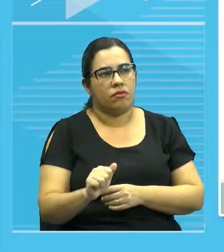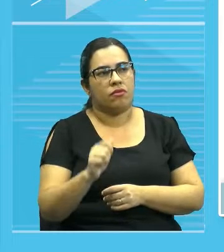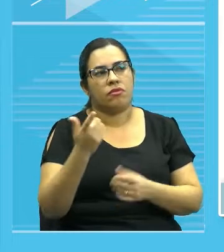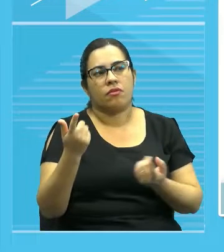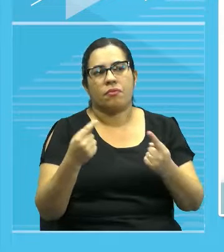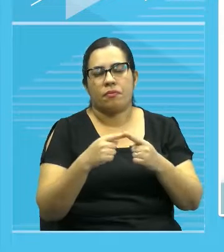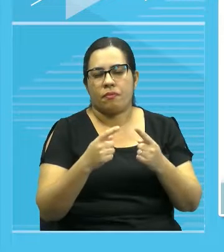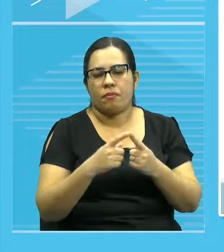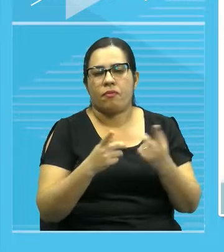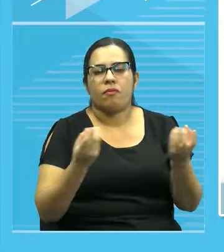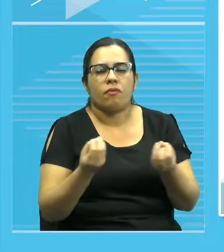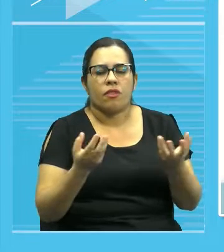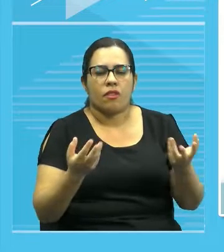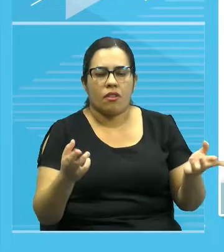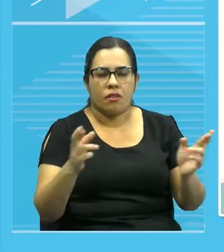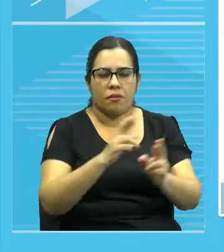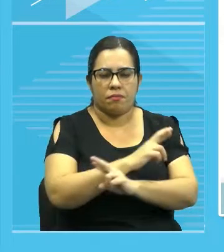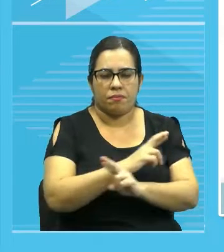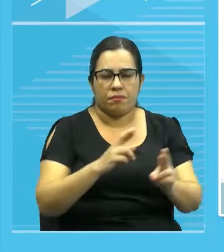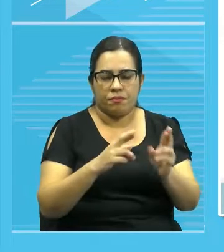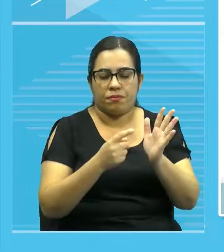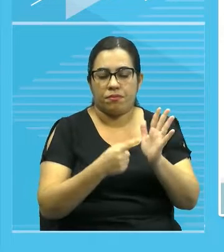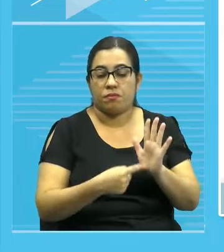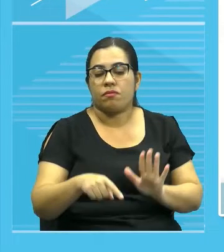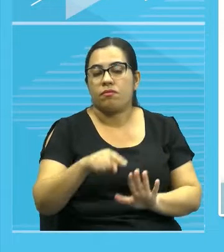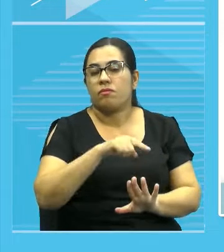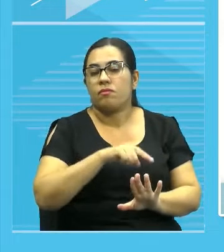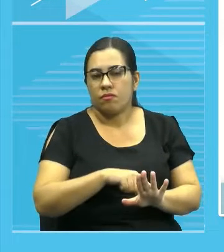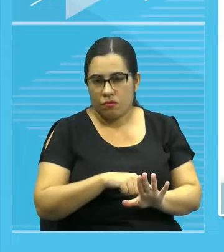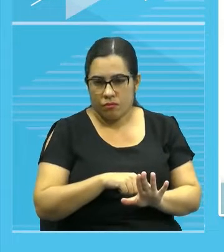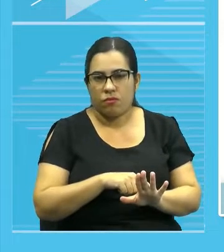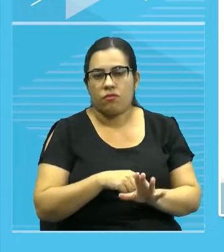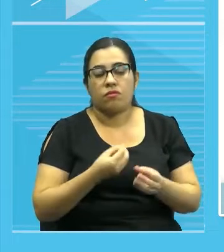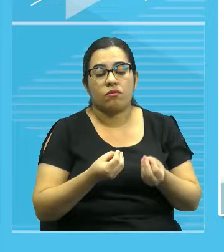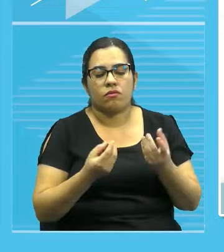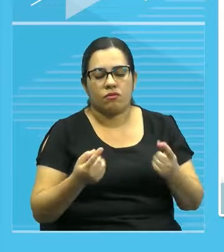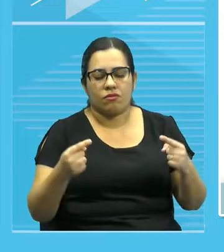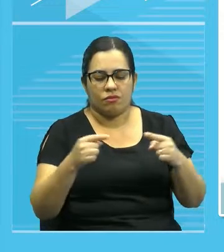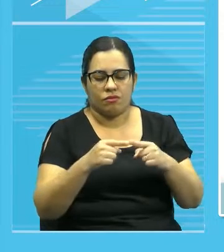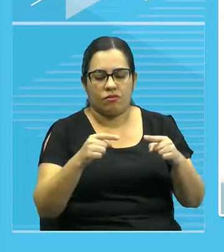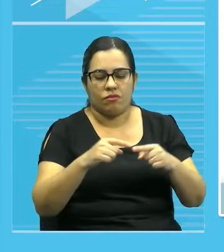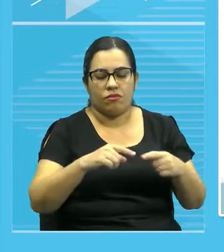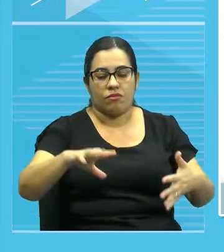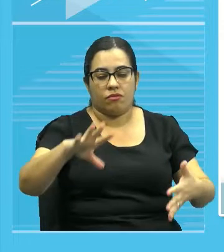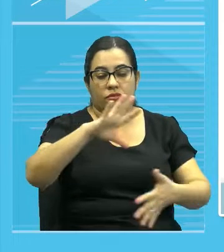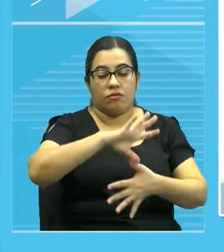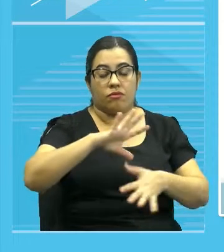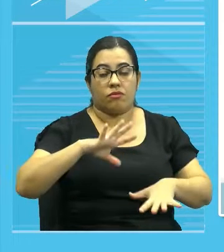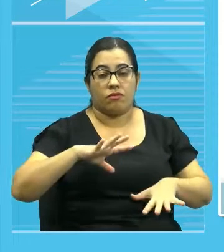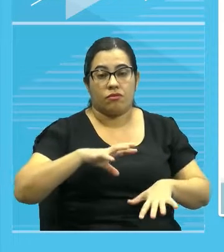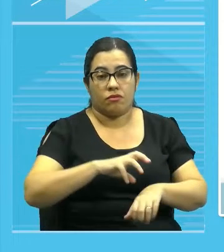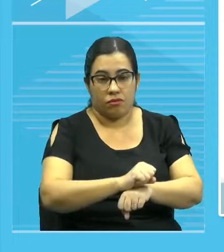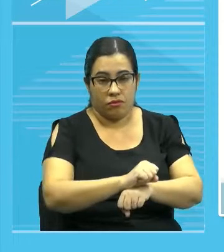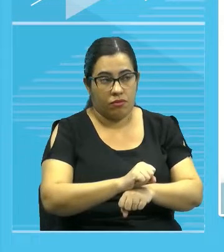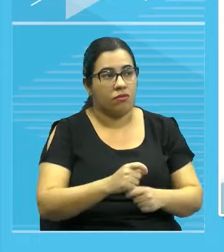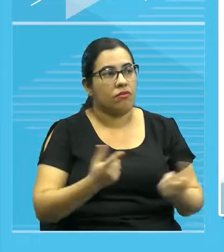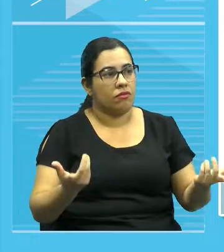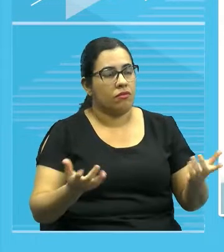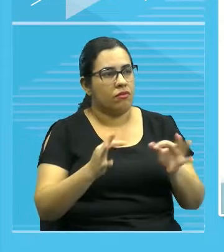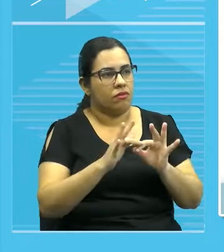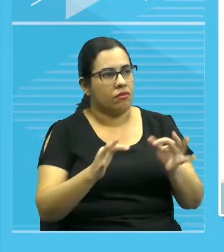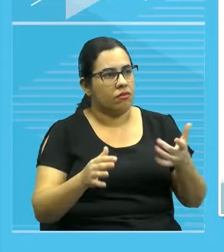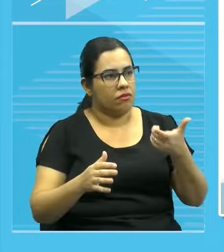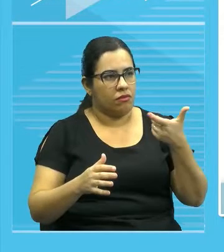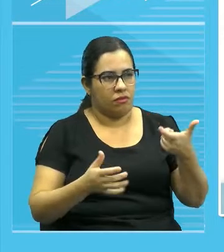uma relação metafórica com a conquista da América então o termo segunda conquista que